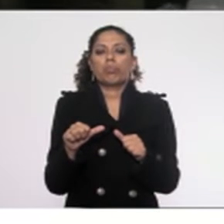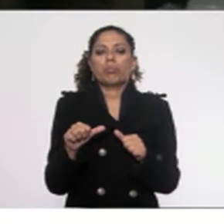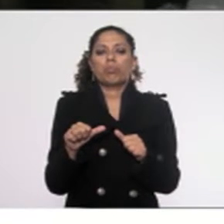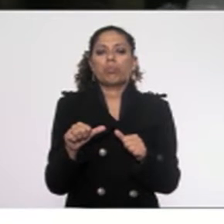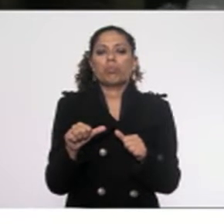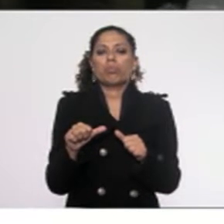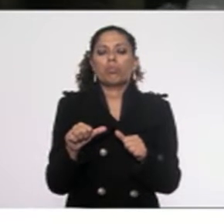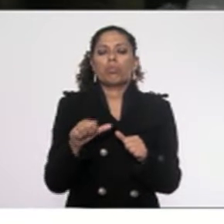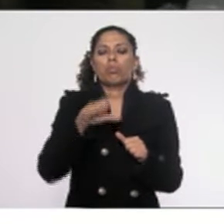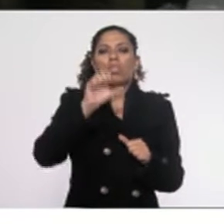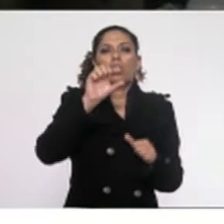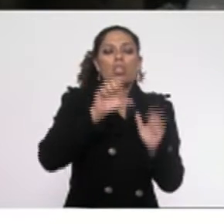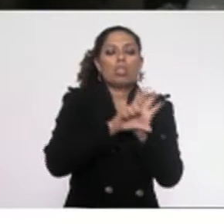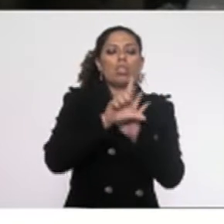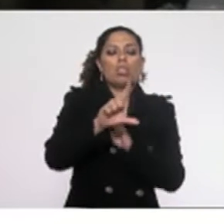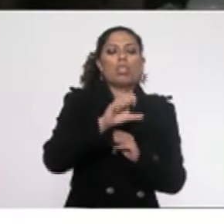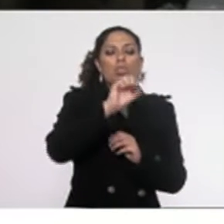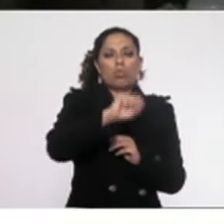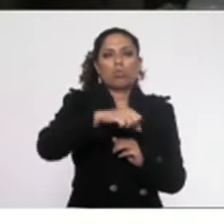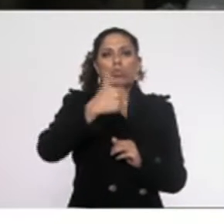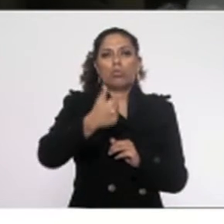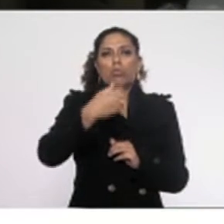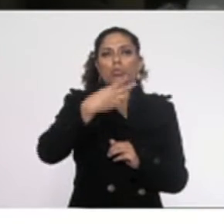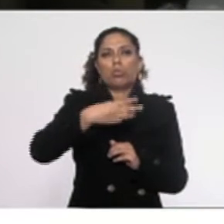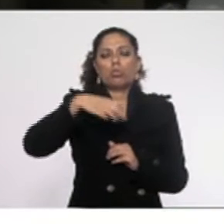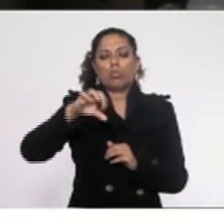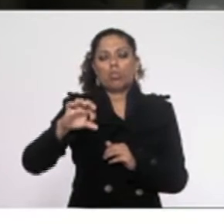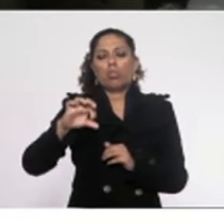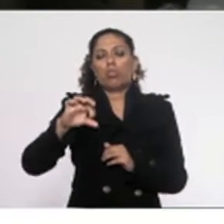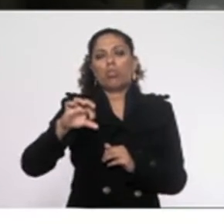Eu estou lendo a 3189, que já está com as duas...